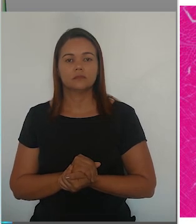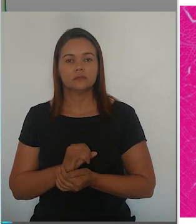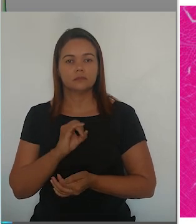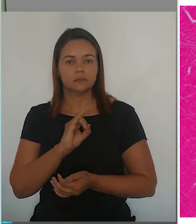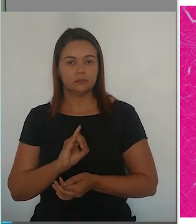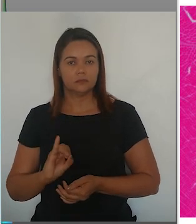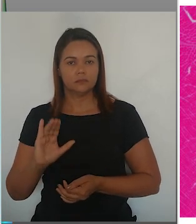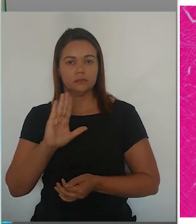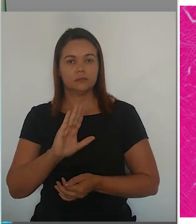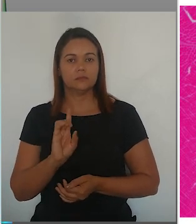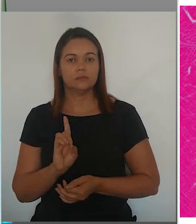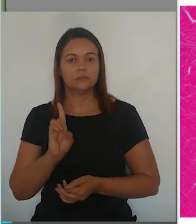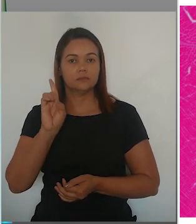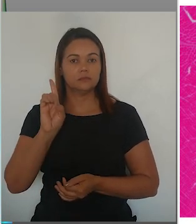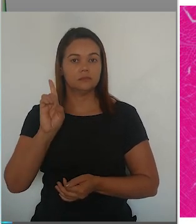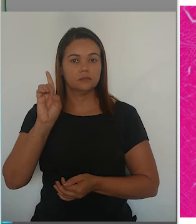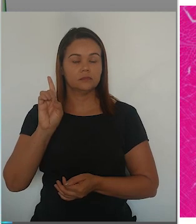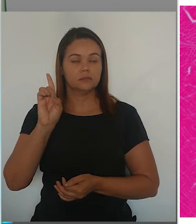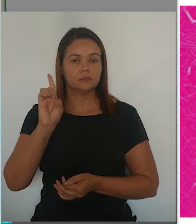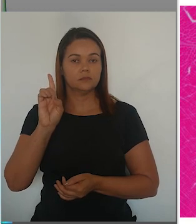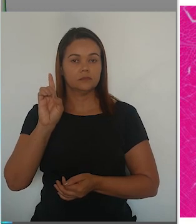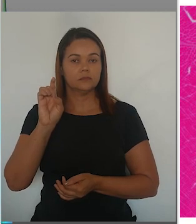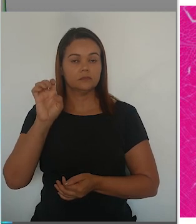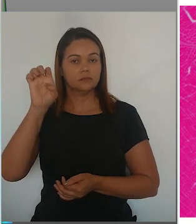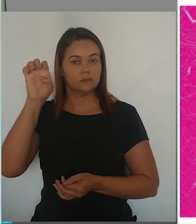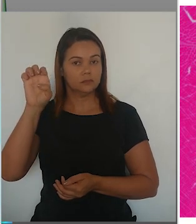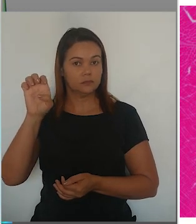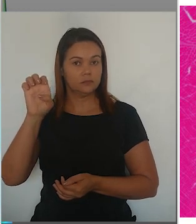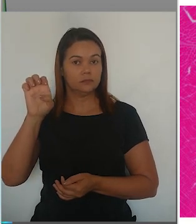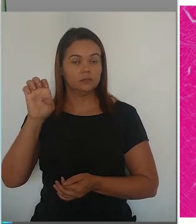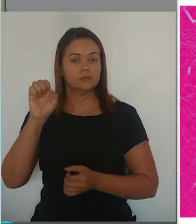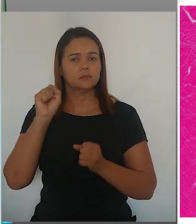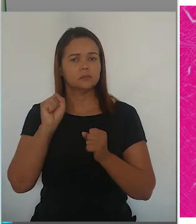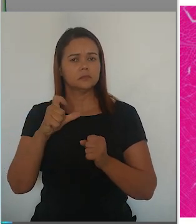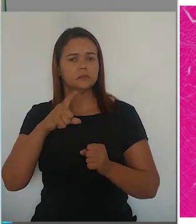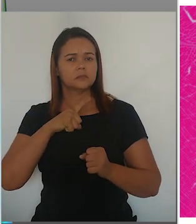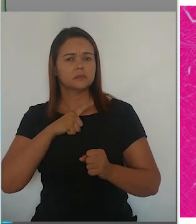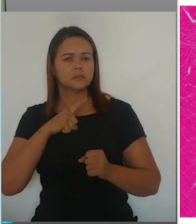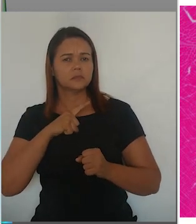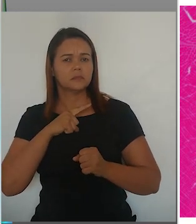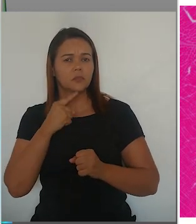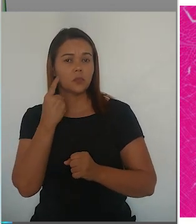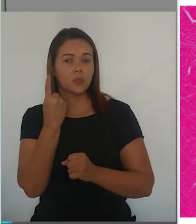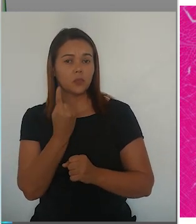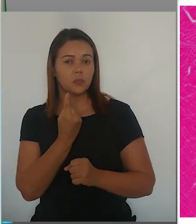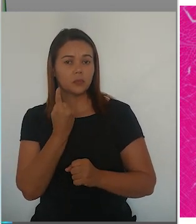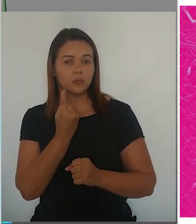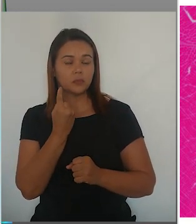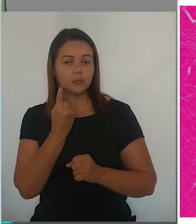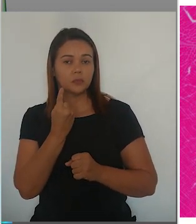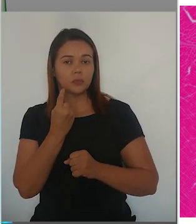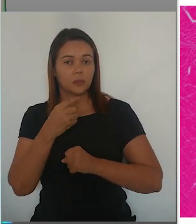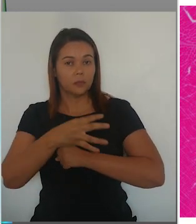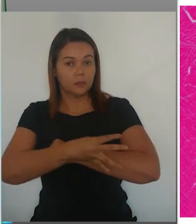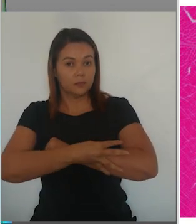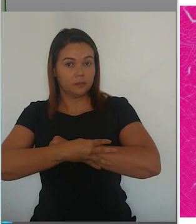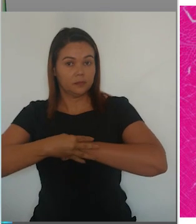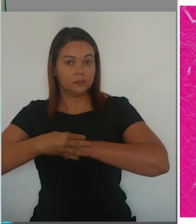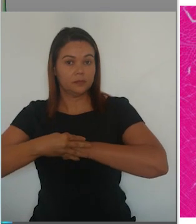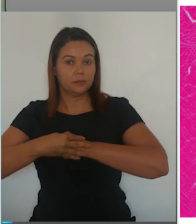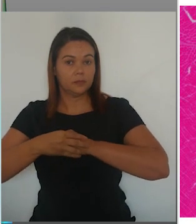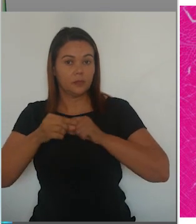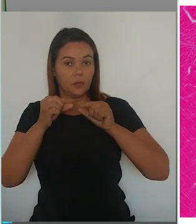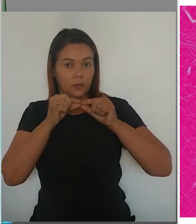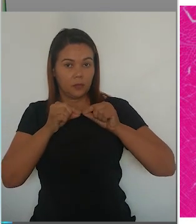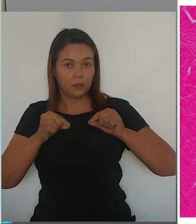Na imagem superior esquerda, podemos ver uma única fibra muscular demonstrando o